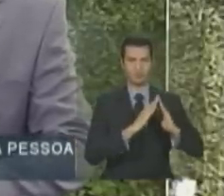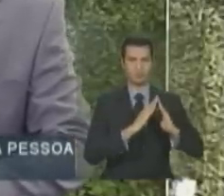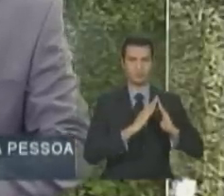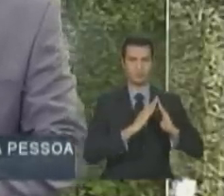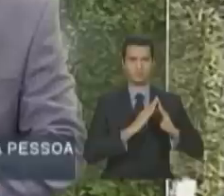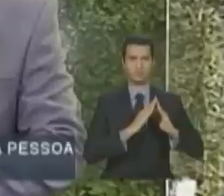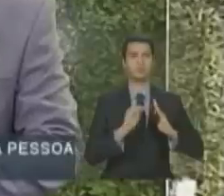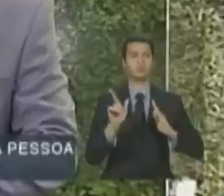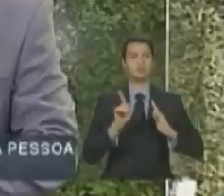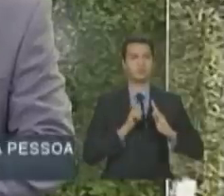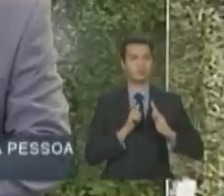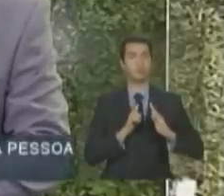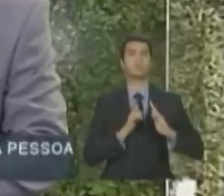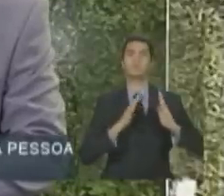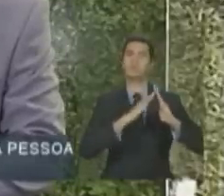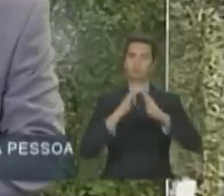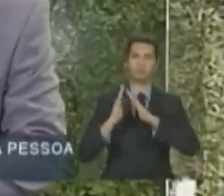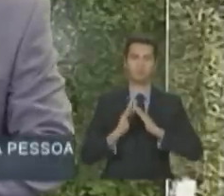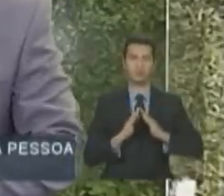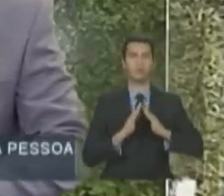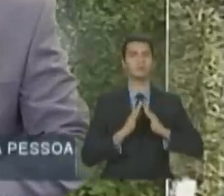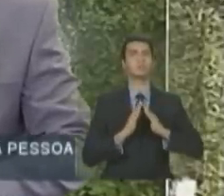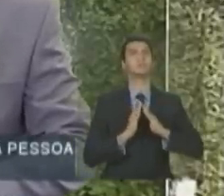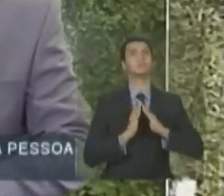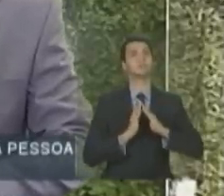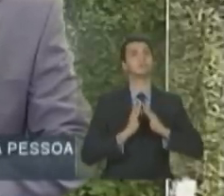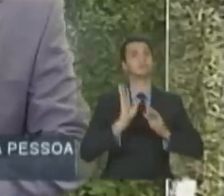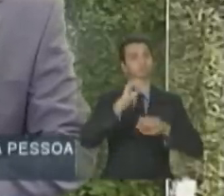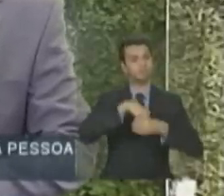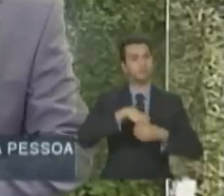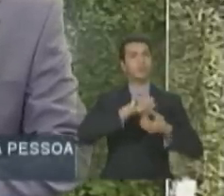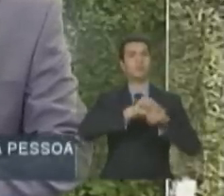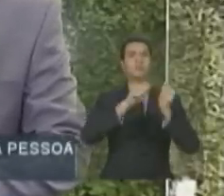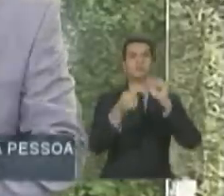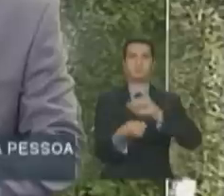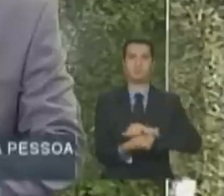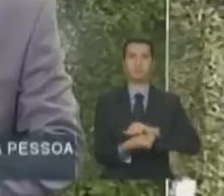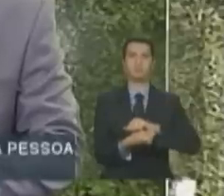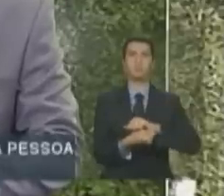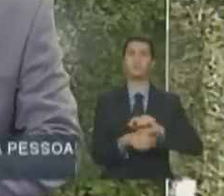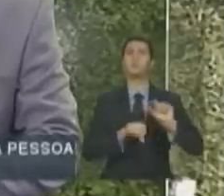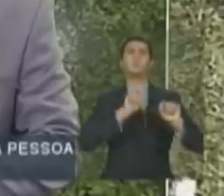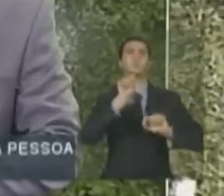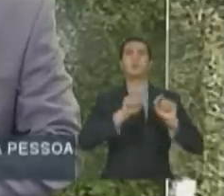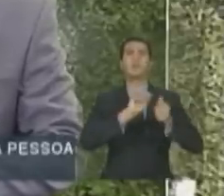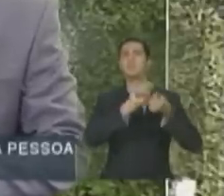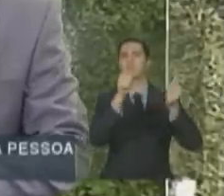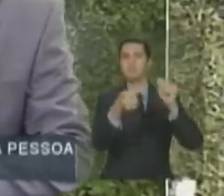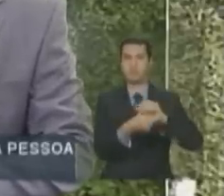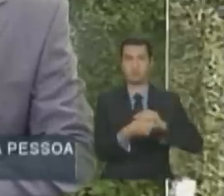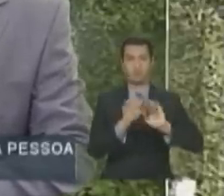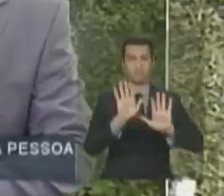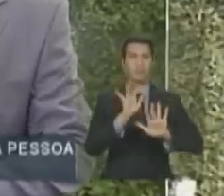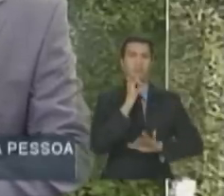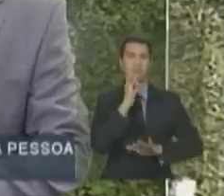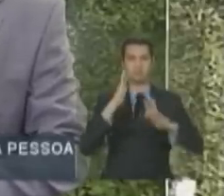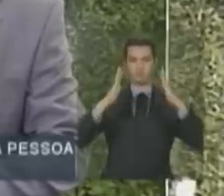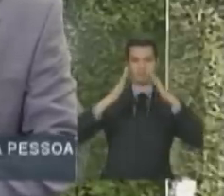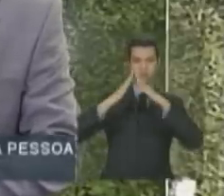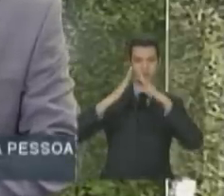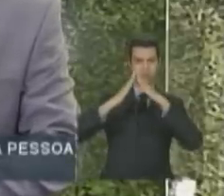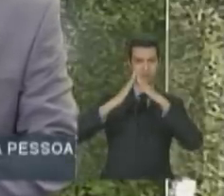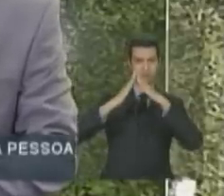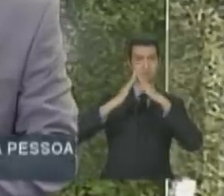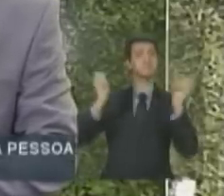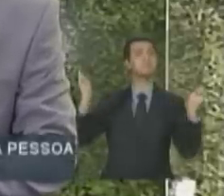nos conceitos de residências adaptáveis. O que é uma residência adaptável? É uma residência que permita que